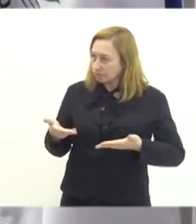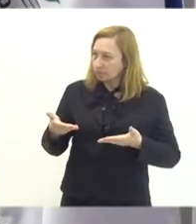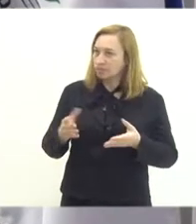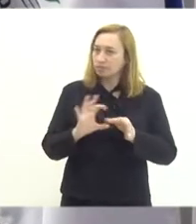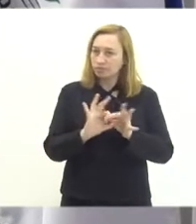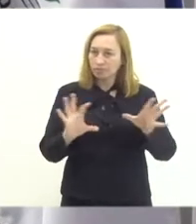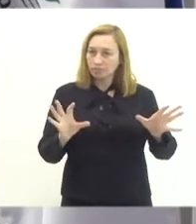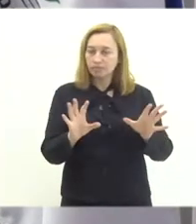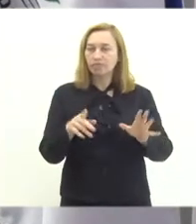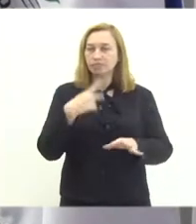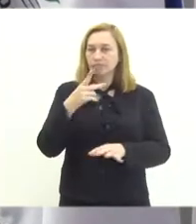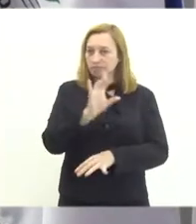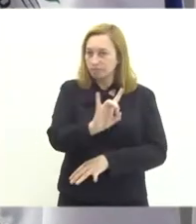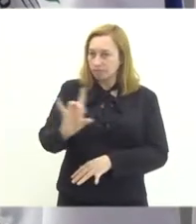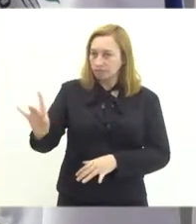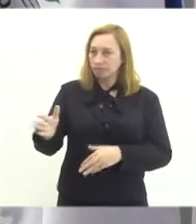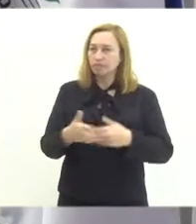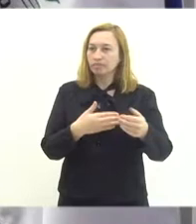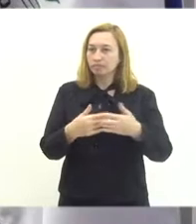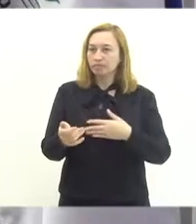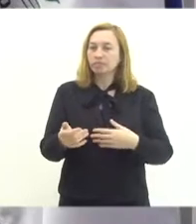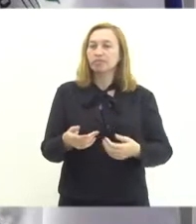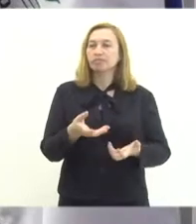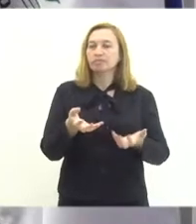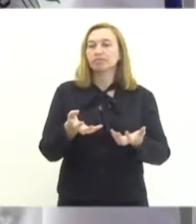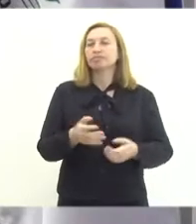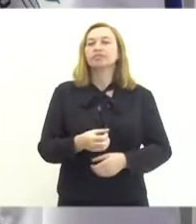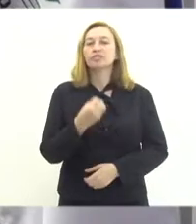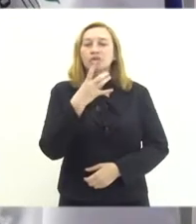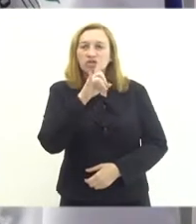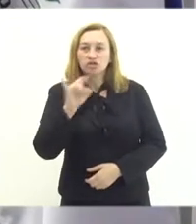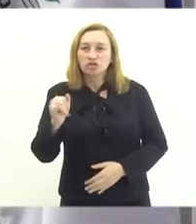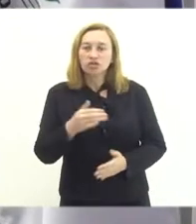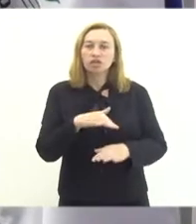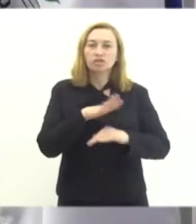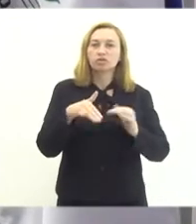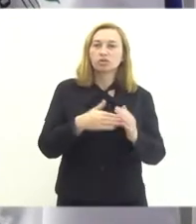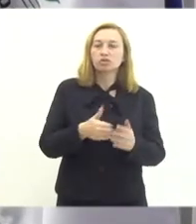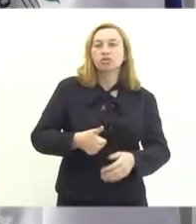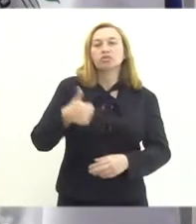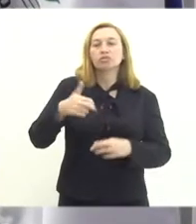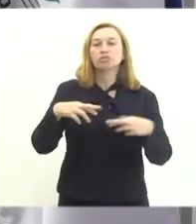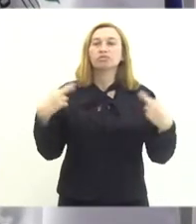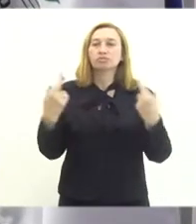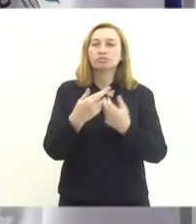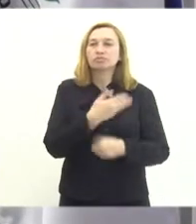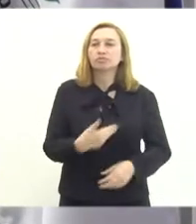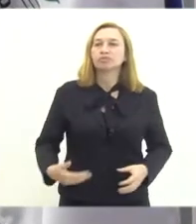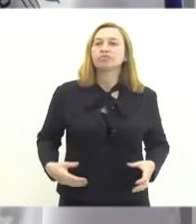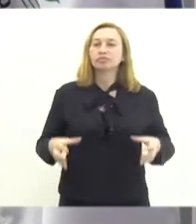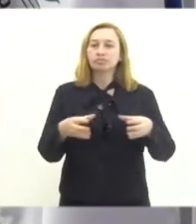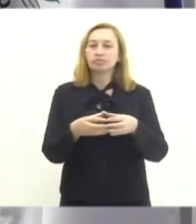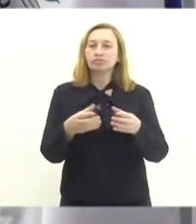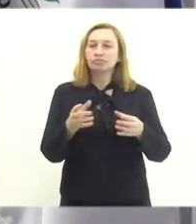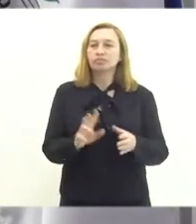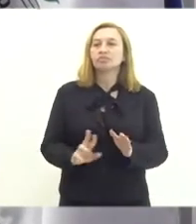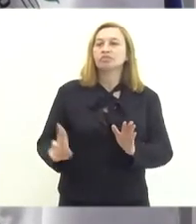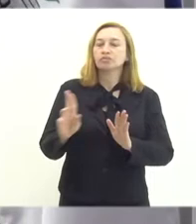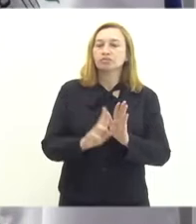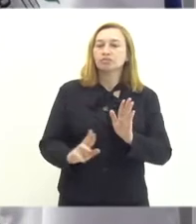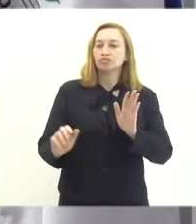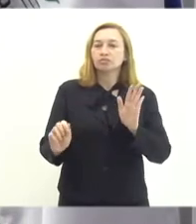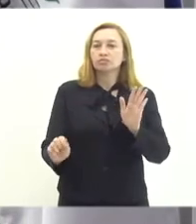fala para quem quiser tá bom bom dia a todos do início a primeira audiência pública da comissão de prevenção ao uso de drogas